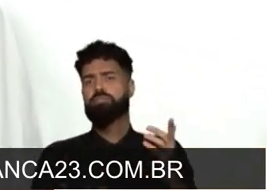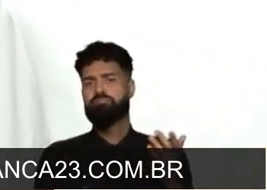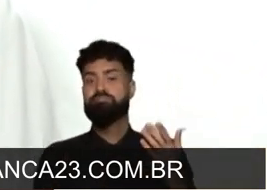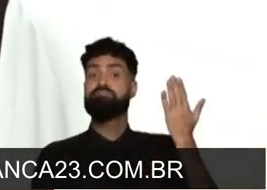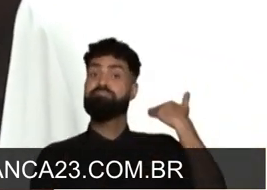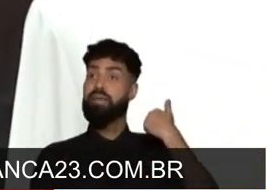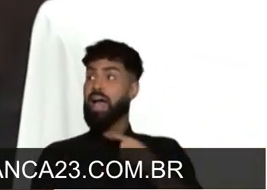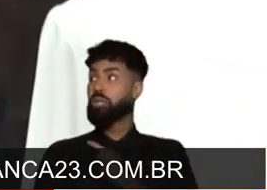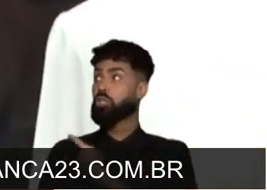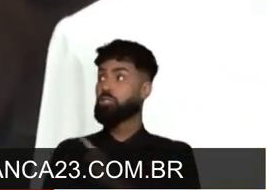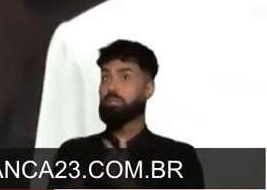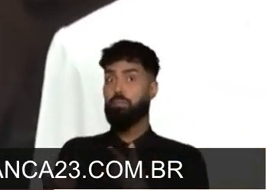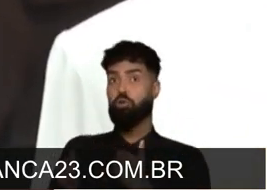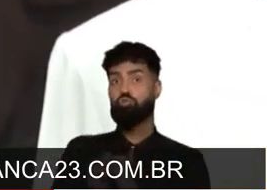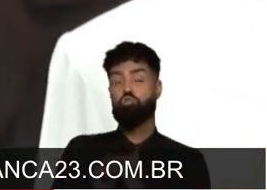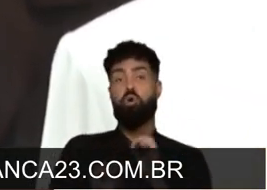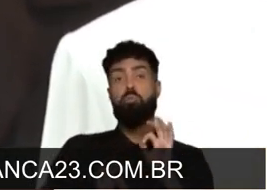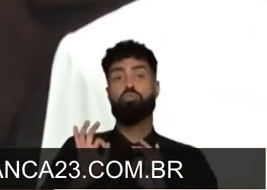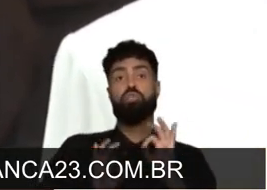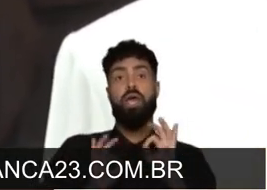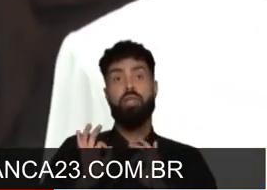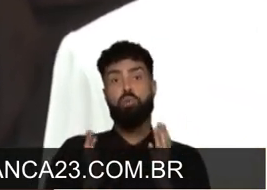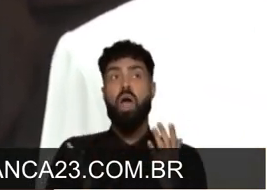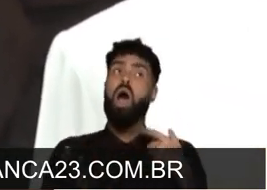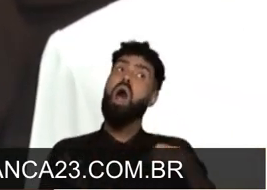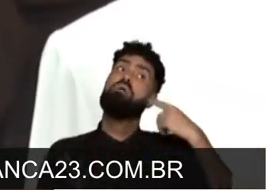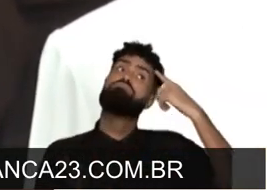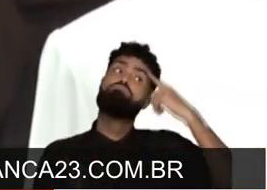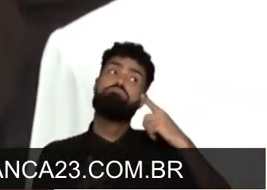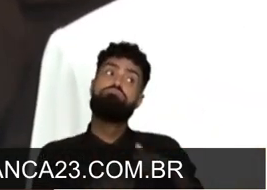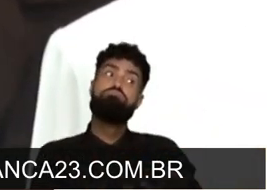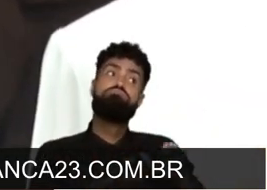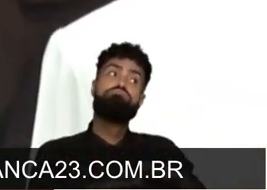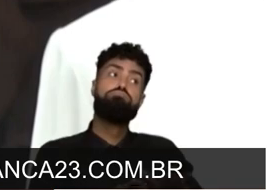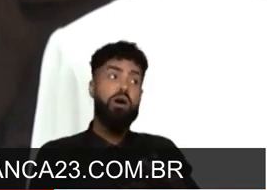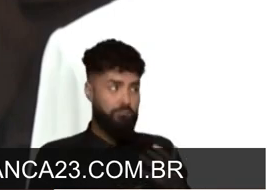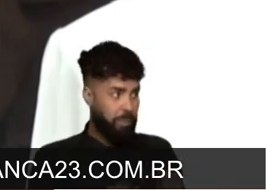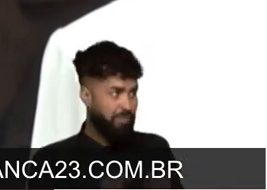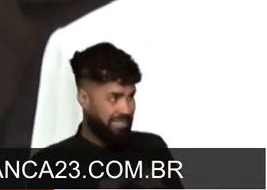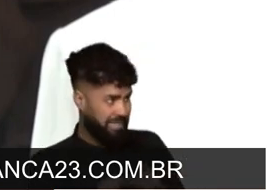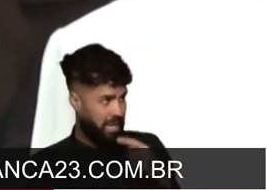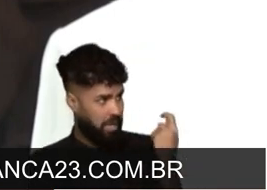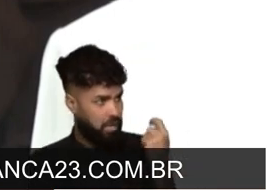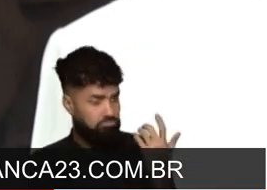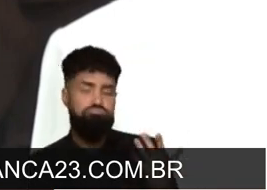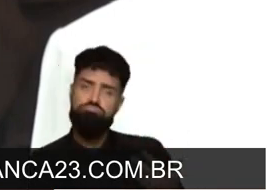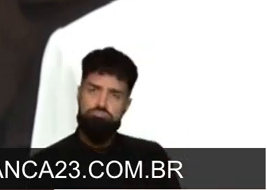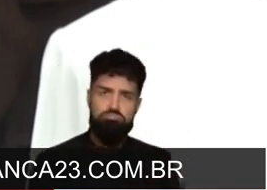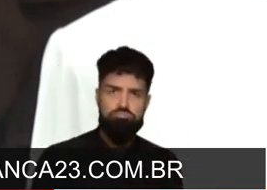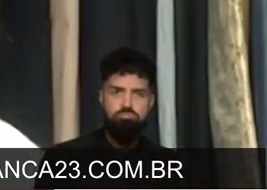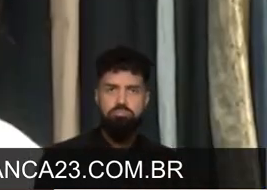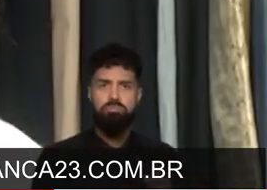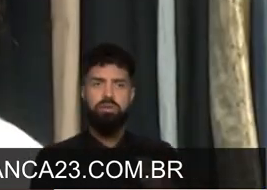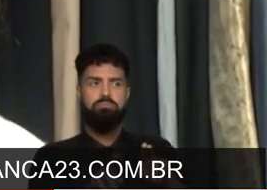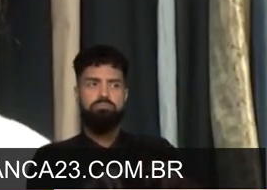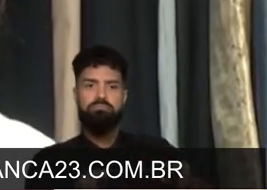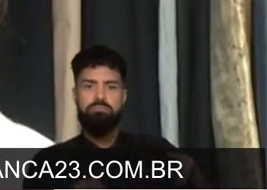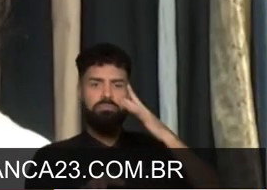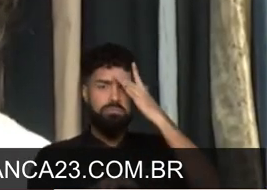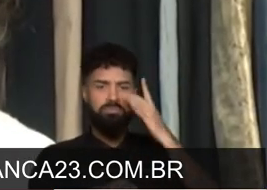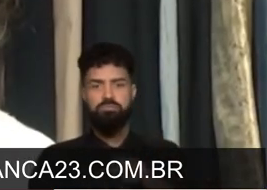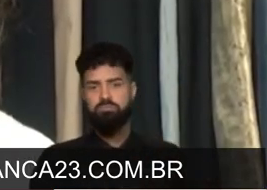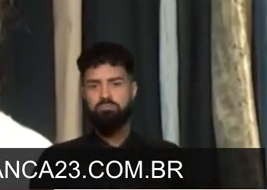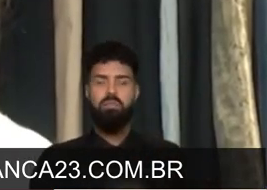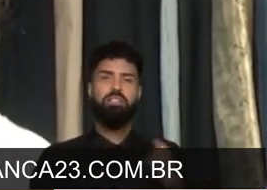costura juntas, me chamou para participar então da confecção dessas roupas para doação em abrigos e pessoas desabrigadas. A gente